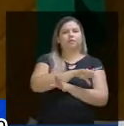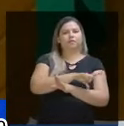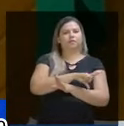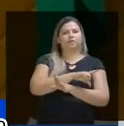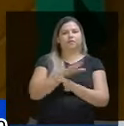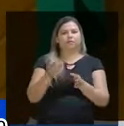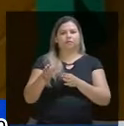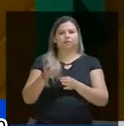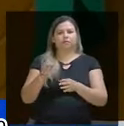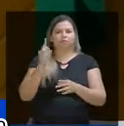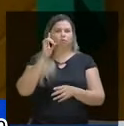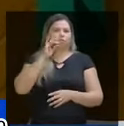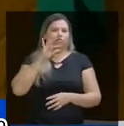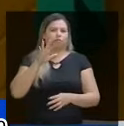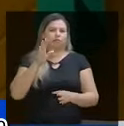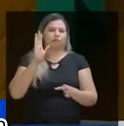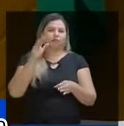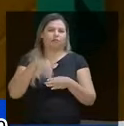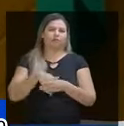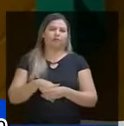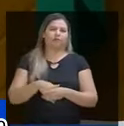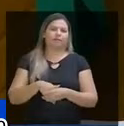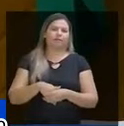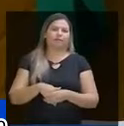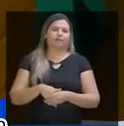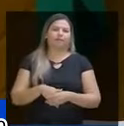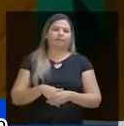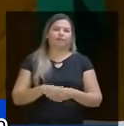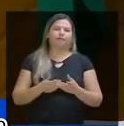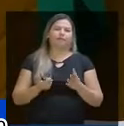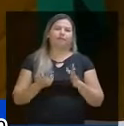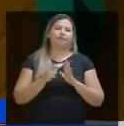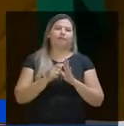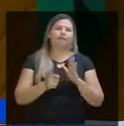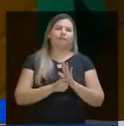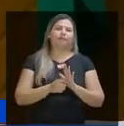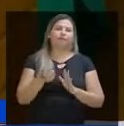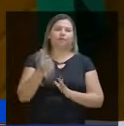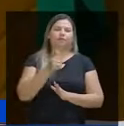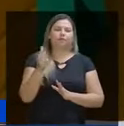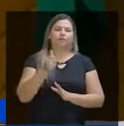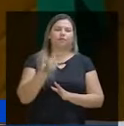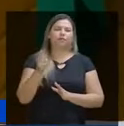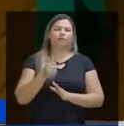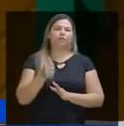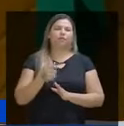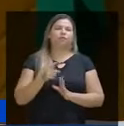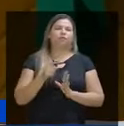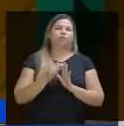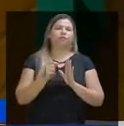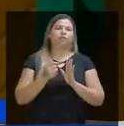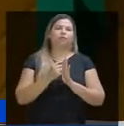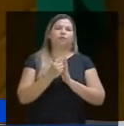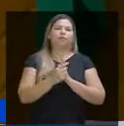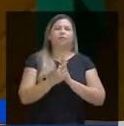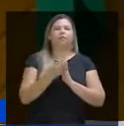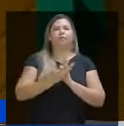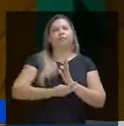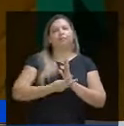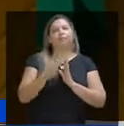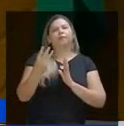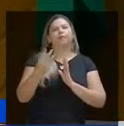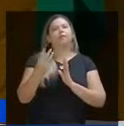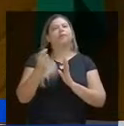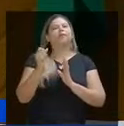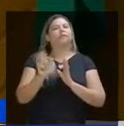Nessa mesma linha, também regulamentando essa condição de elegibilidade, o artigo 11, parágrafo 1º, inciso 3º, demanda que o pedido de